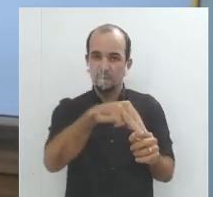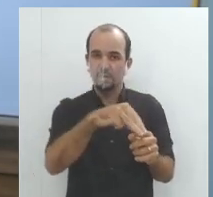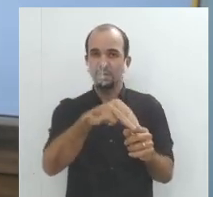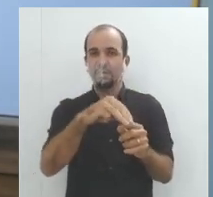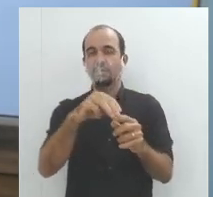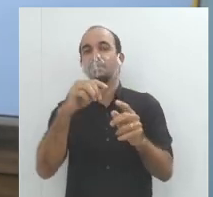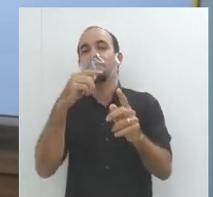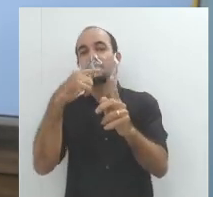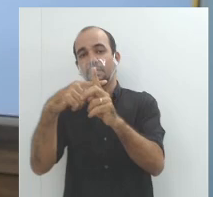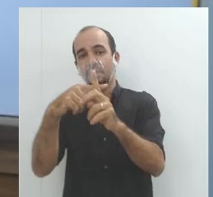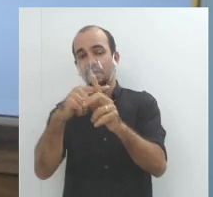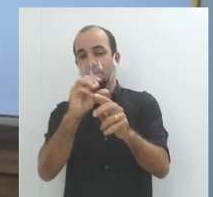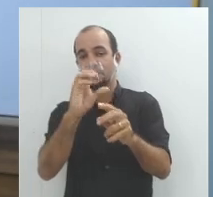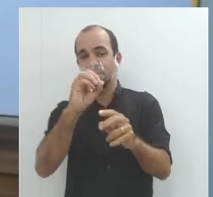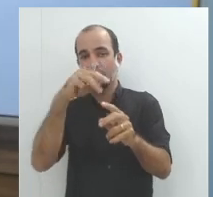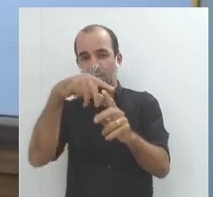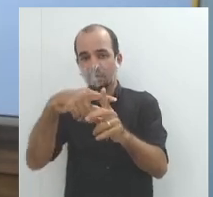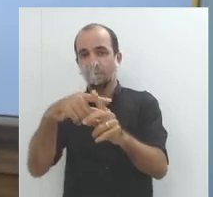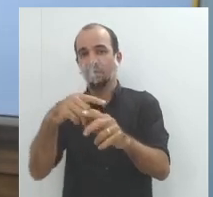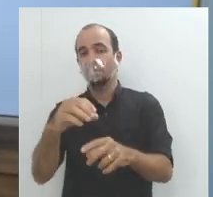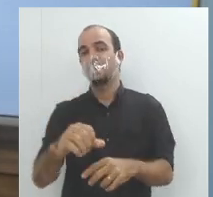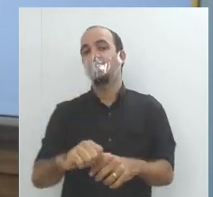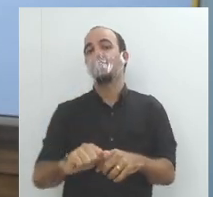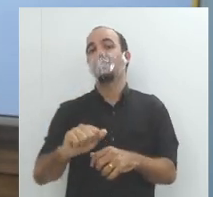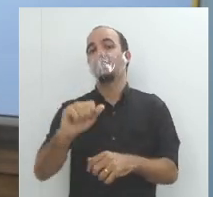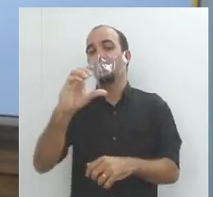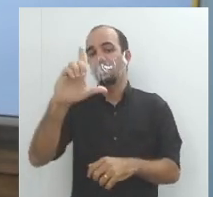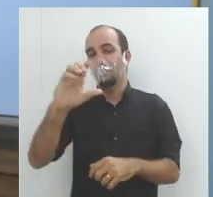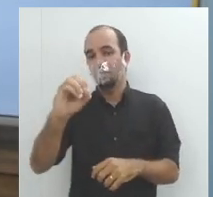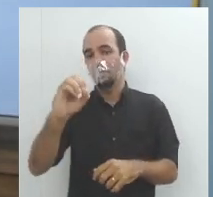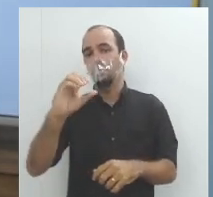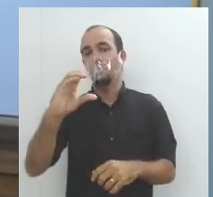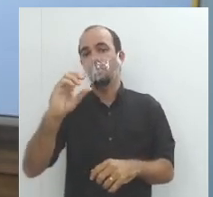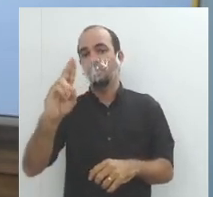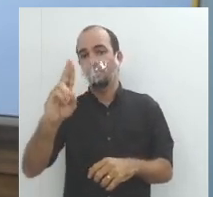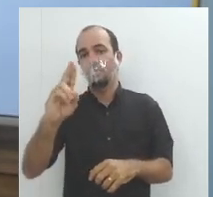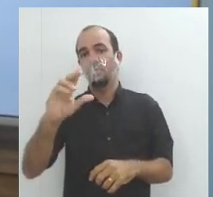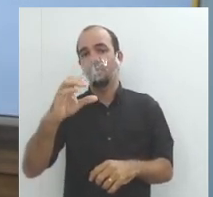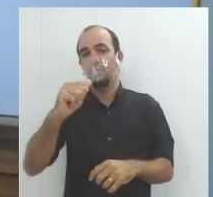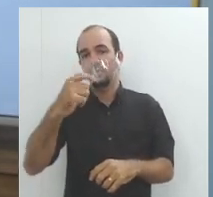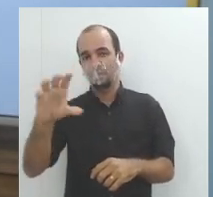locução adverbial. Vamos seguir.